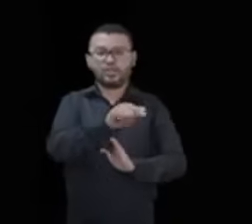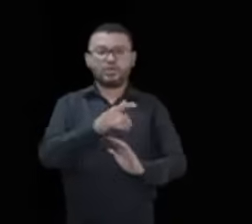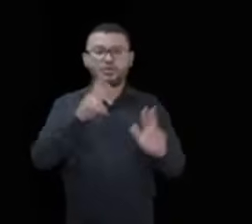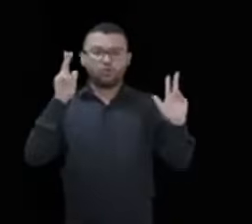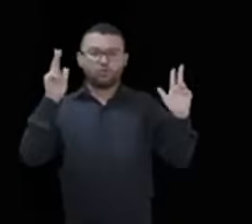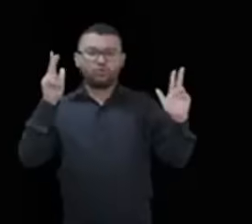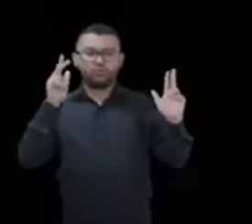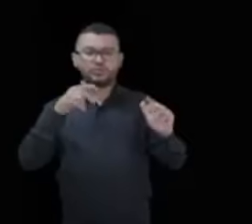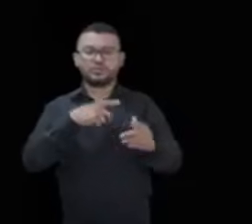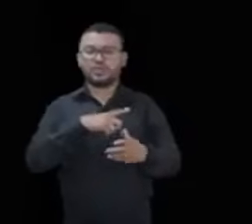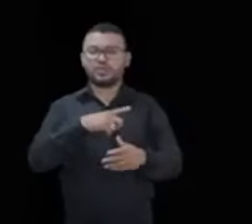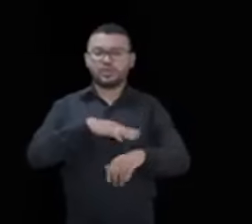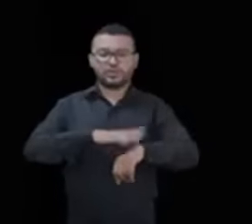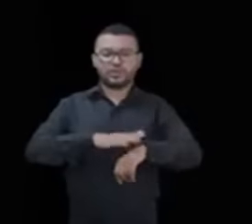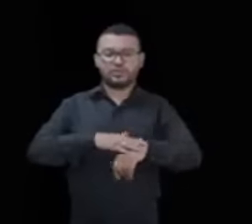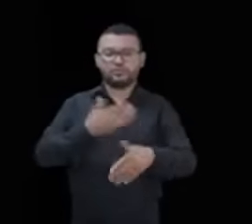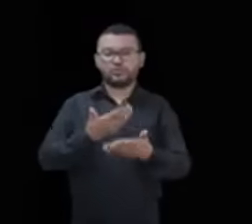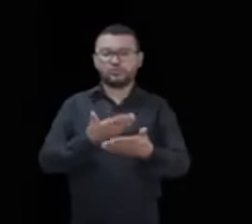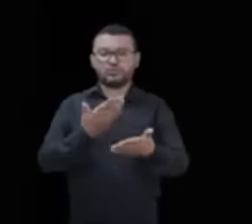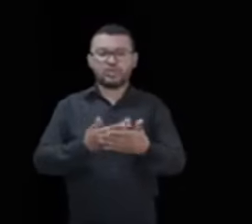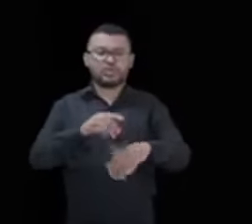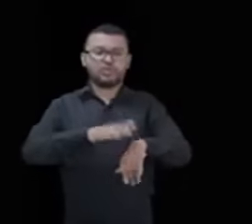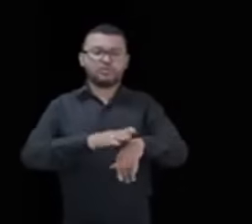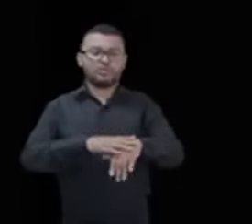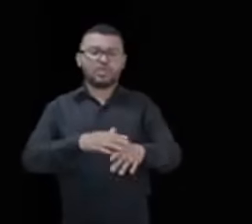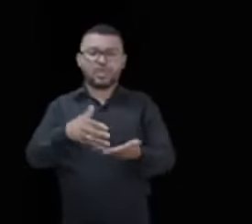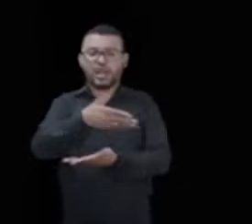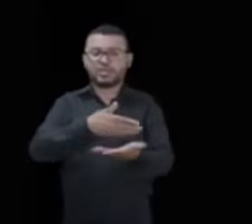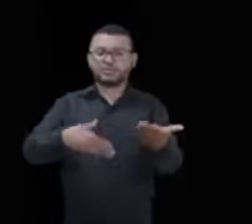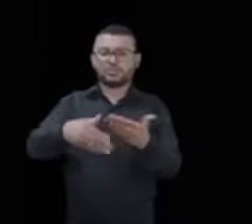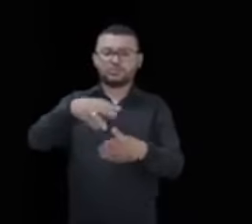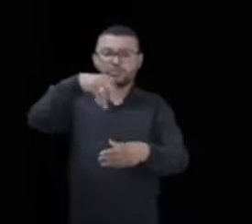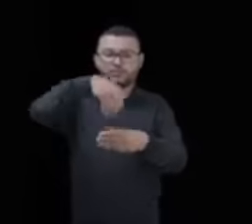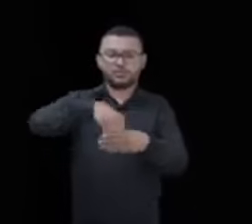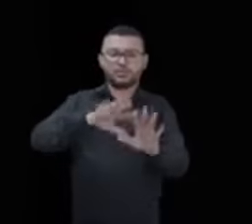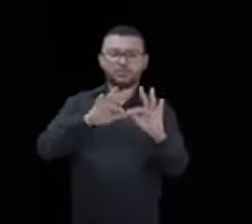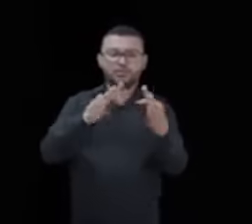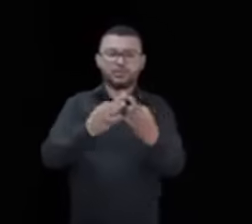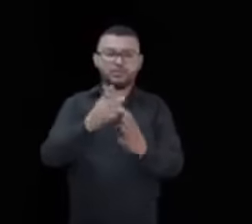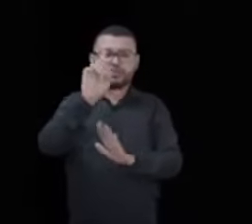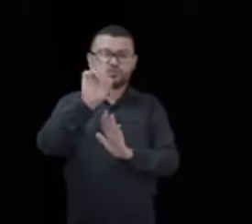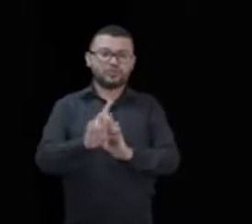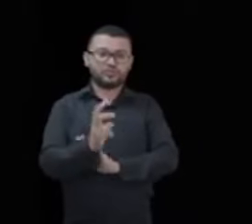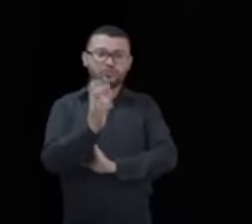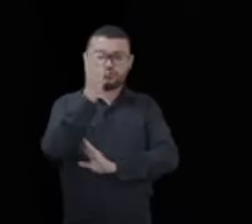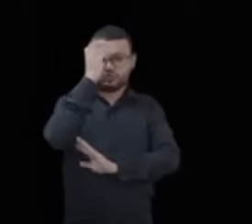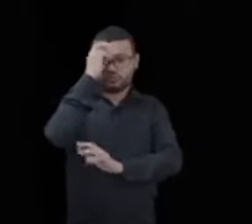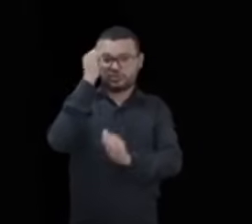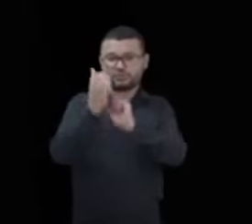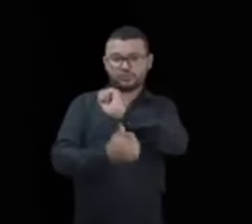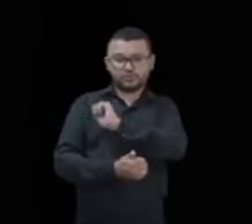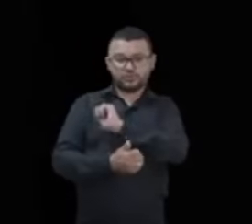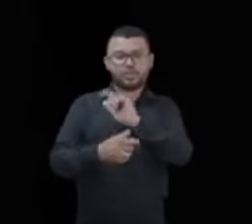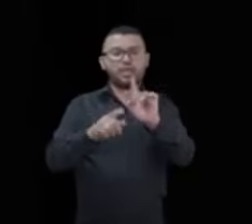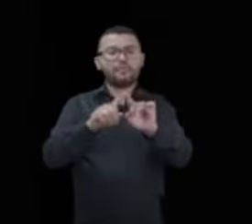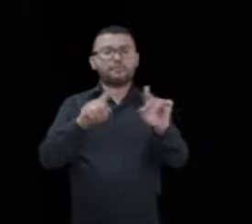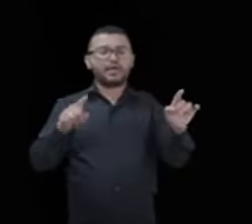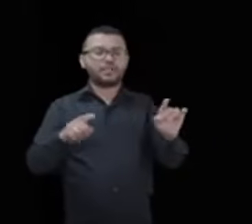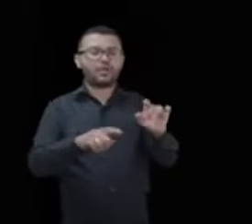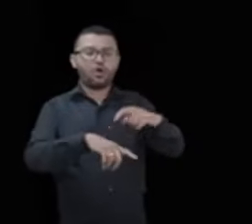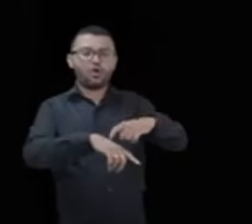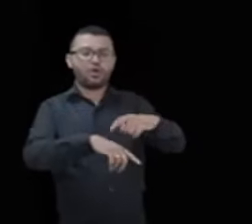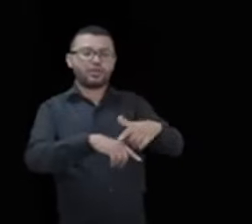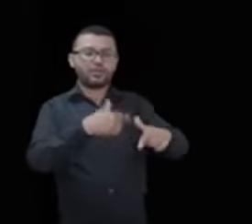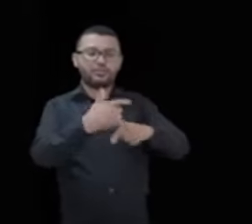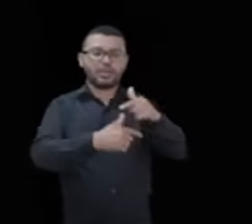lazer, ao estudo e às relações familiares, e ao direito à cultura e ao esporte. O debate do